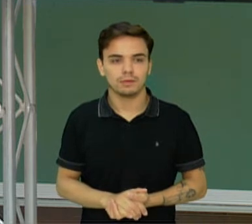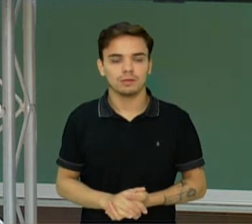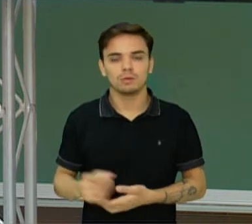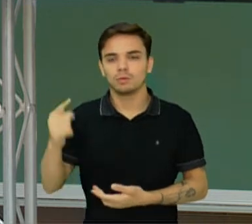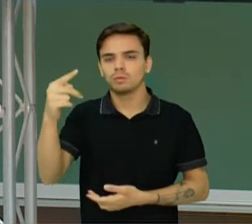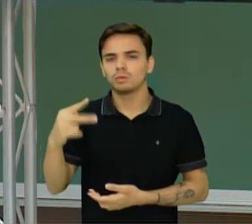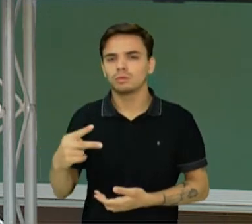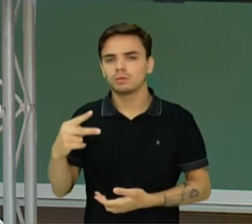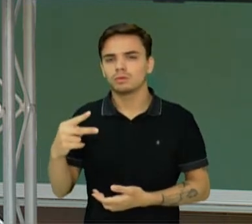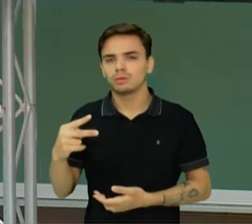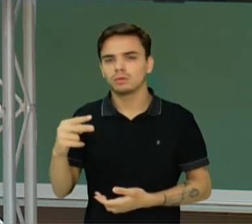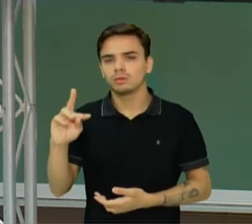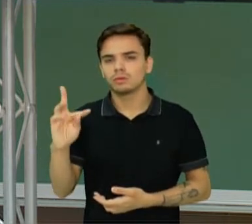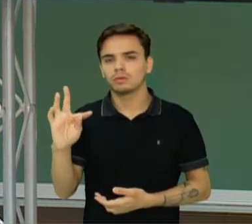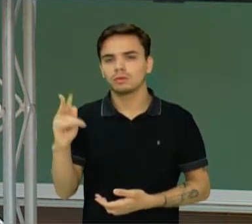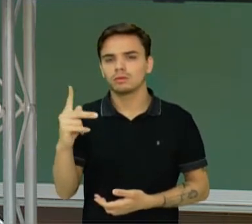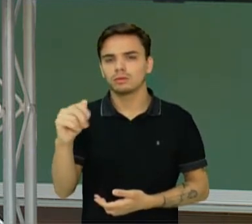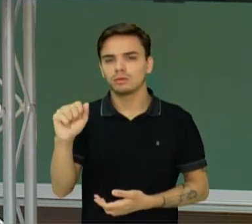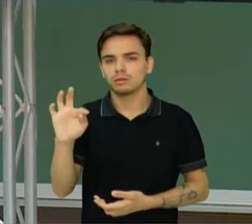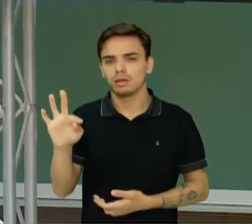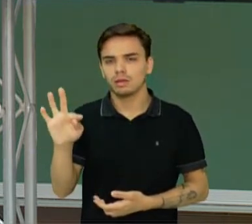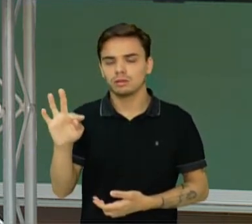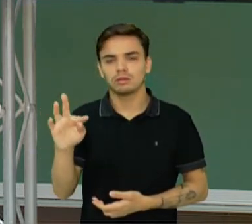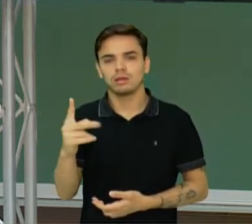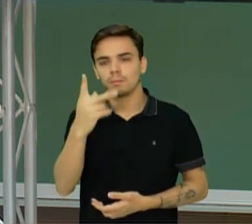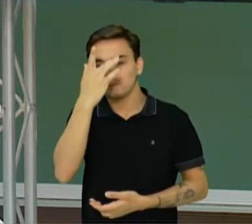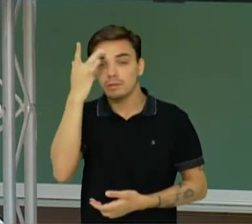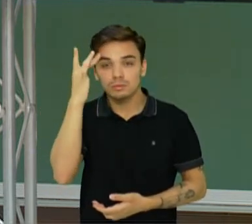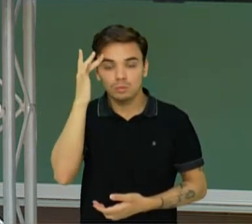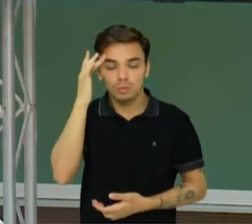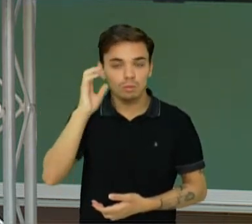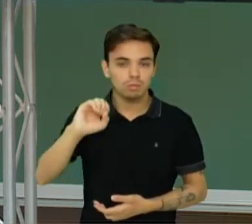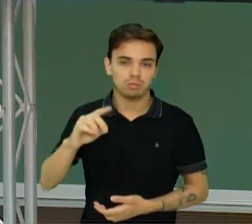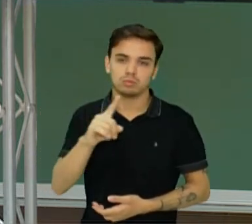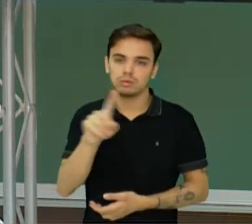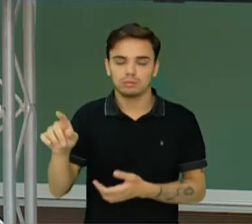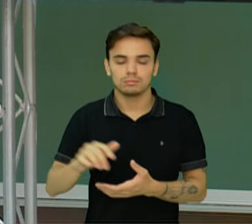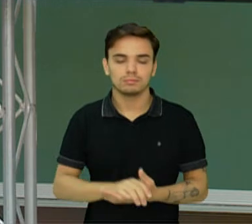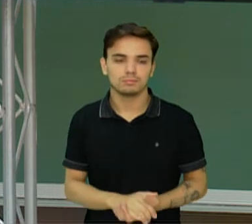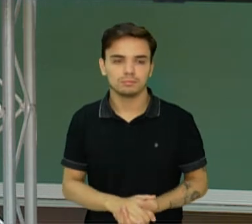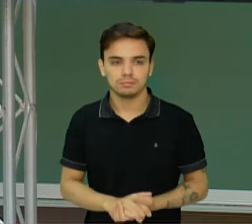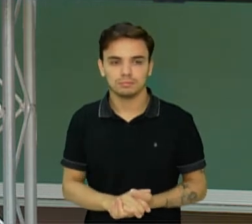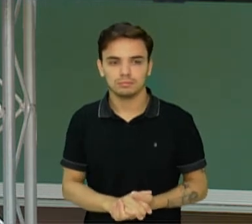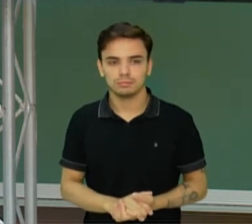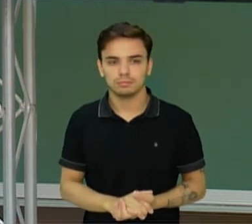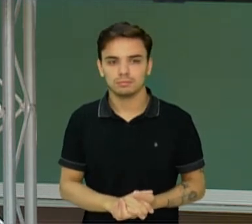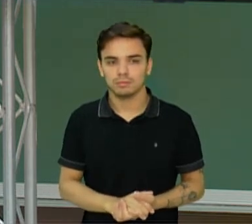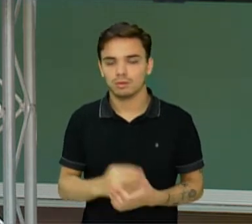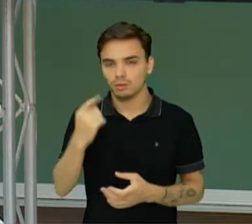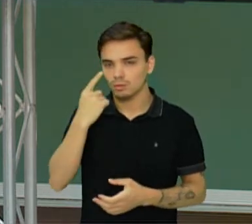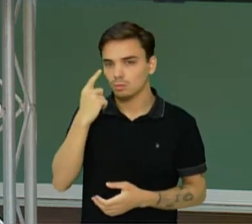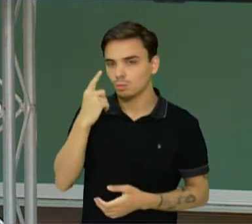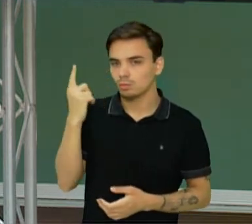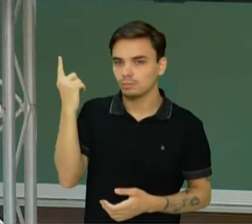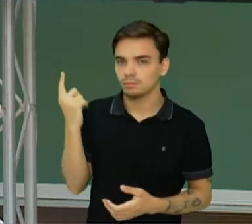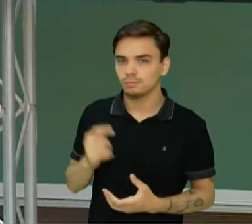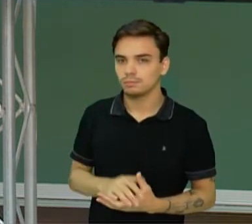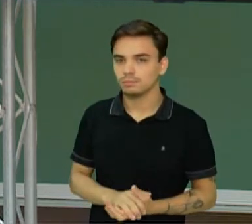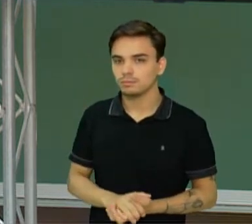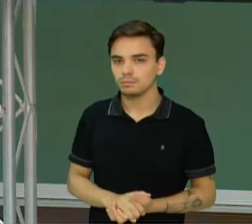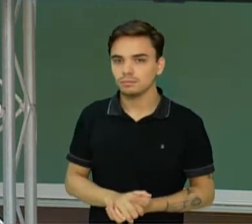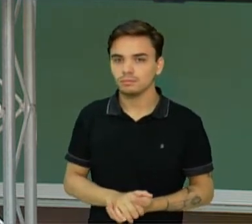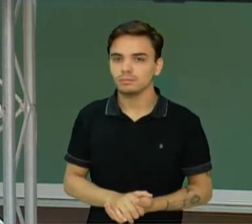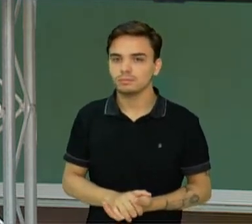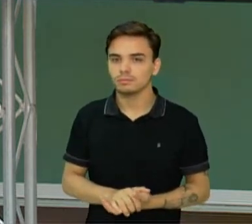qual opção? Opa, a gente tem que ver se está se referindo à pessoa ou não. Quando a gente pega aqui, olha, for other nationalities, this can be a banal